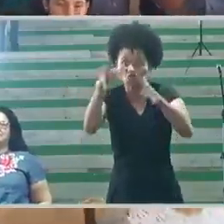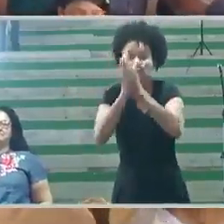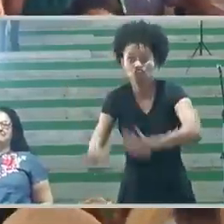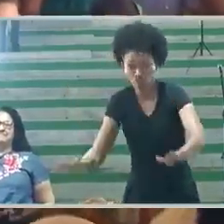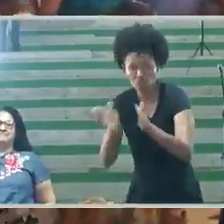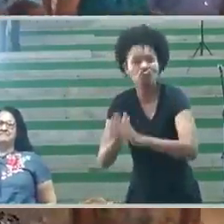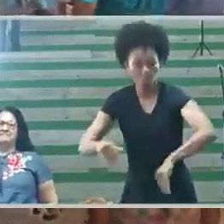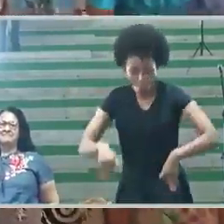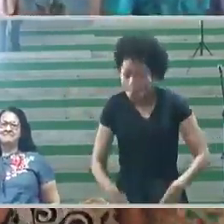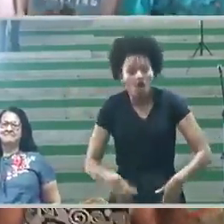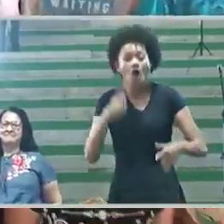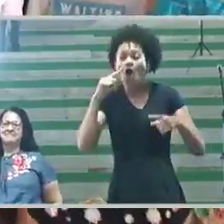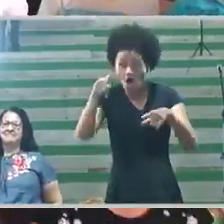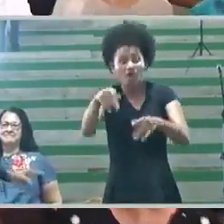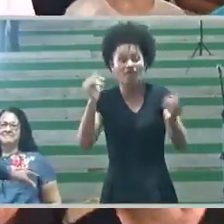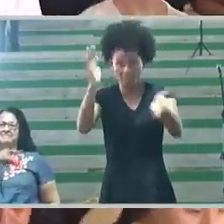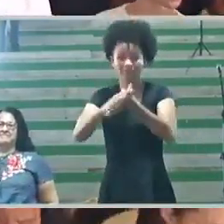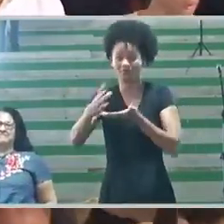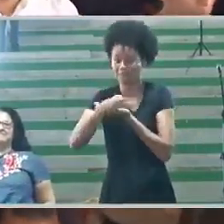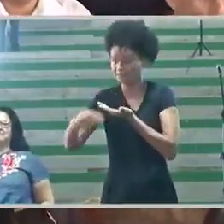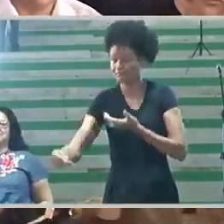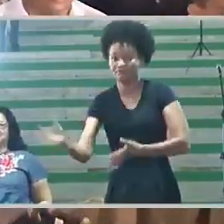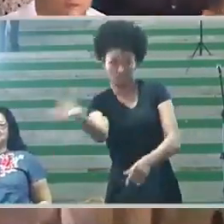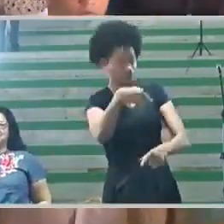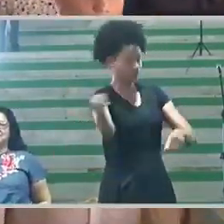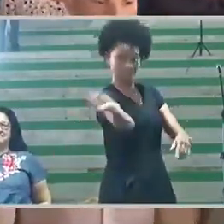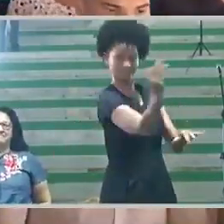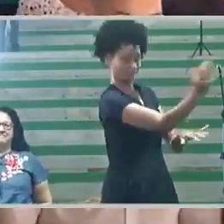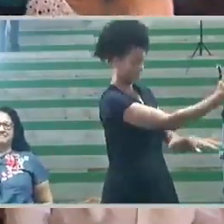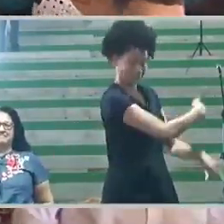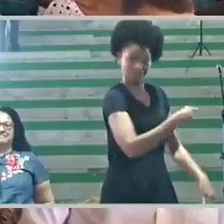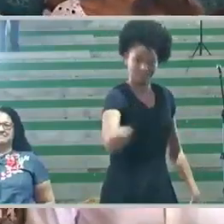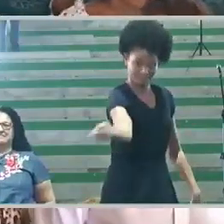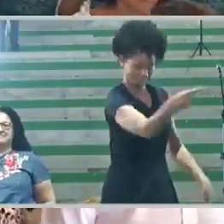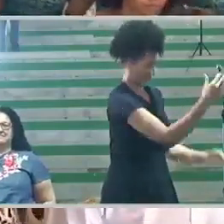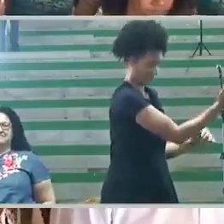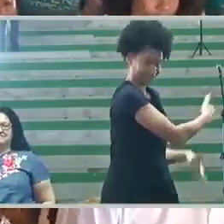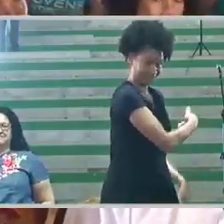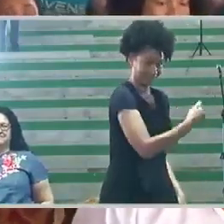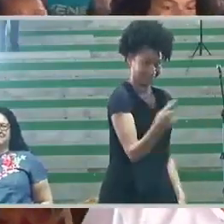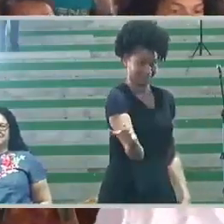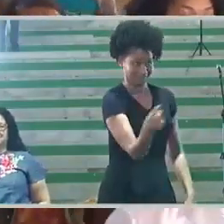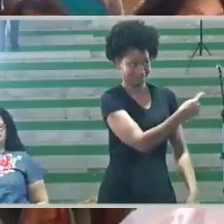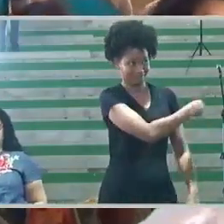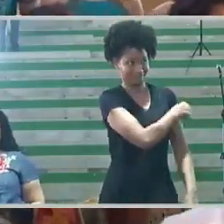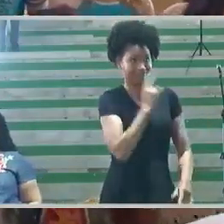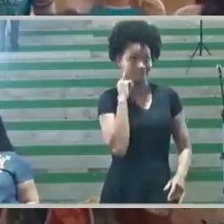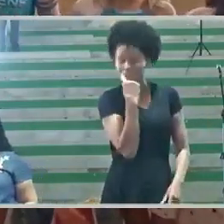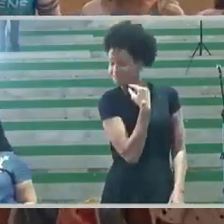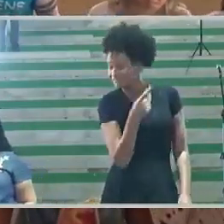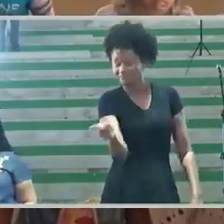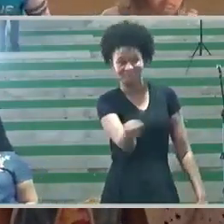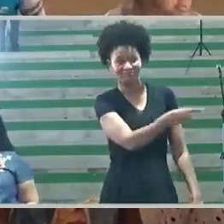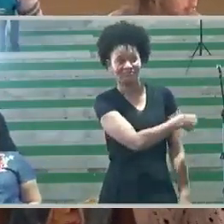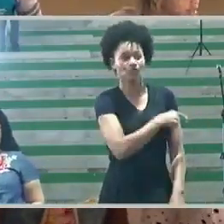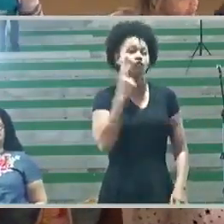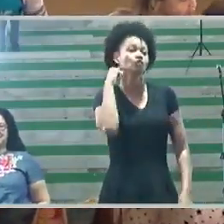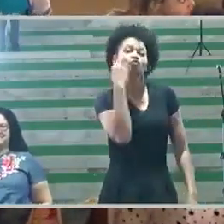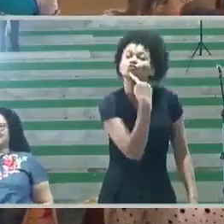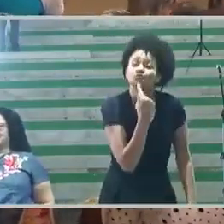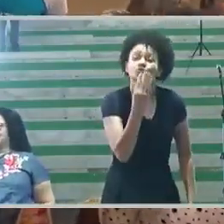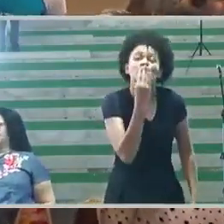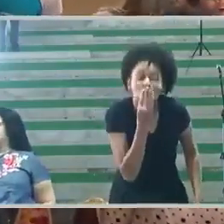adoração, pra você tomar vergonha na cara. Pede pra ele subir aqui. Pede pra ele subir aqui. Aqui é todo mundo,